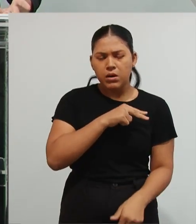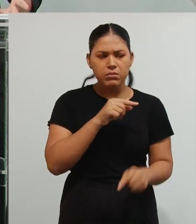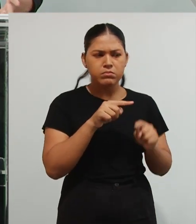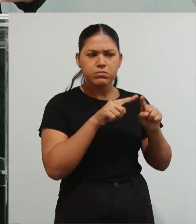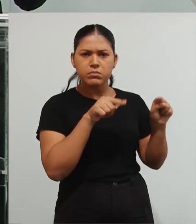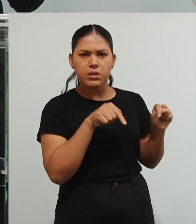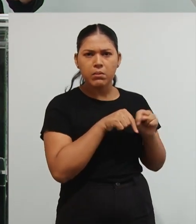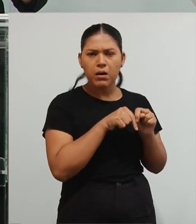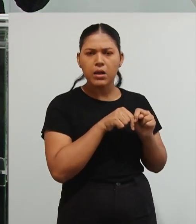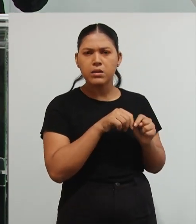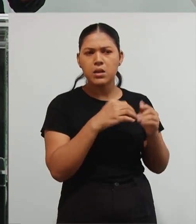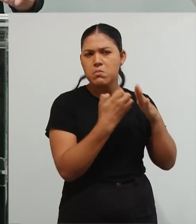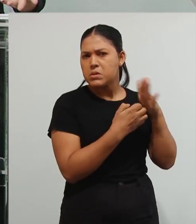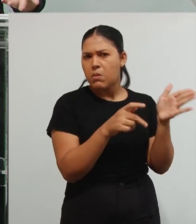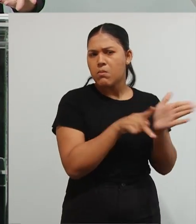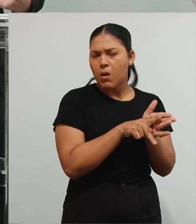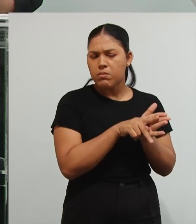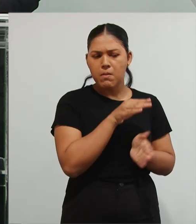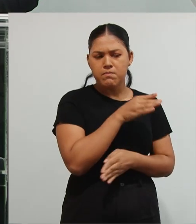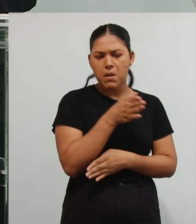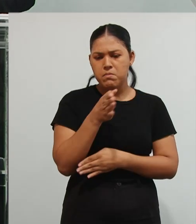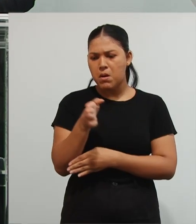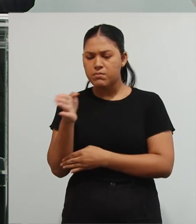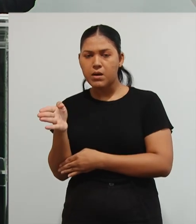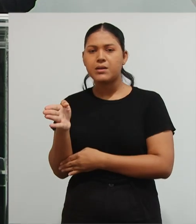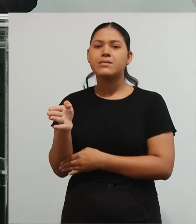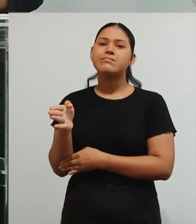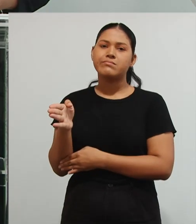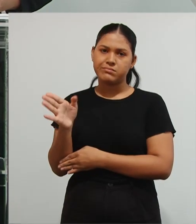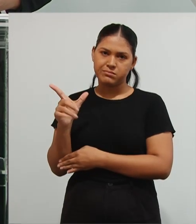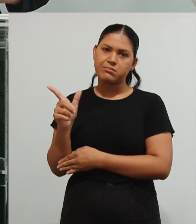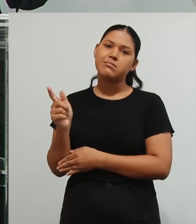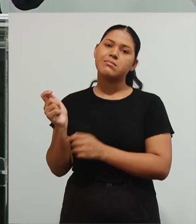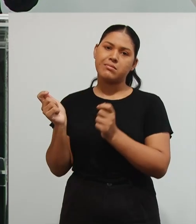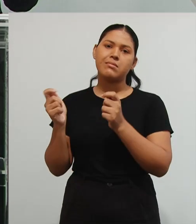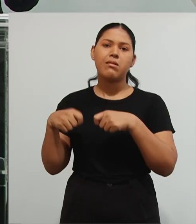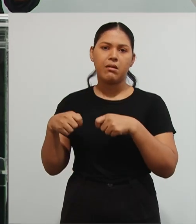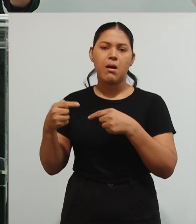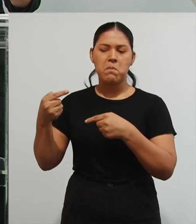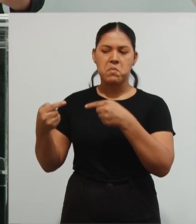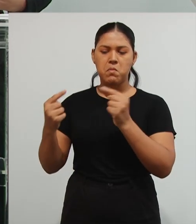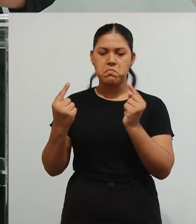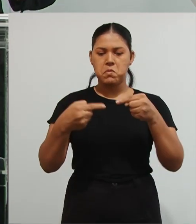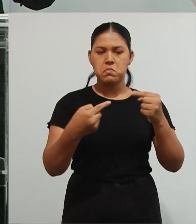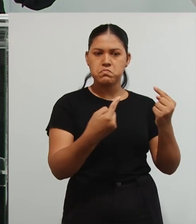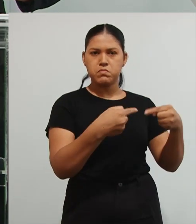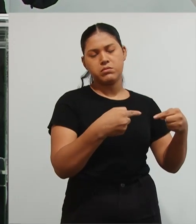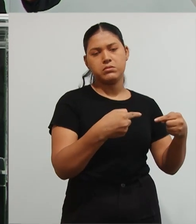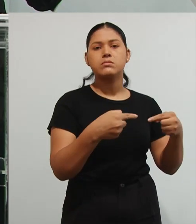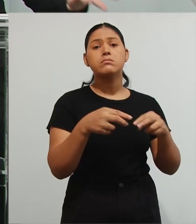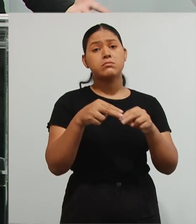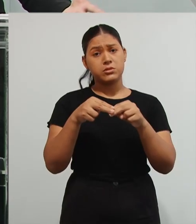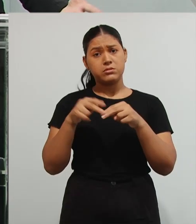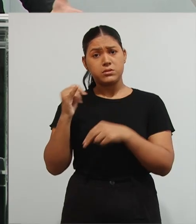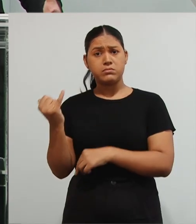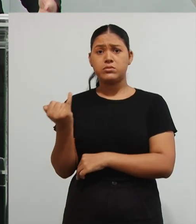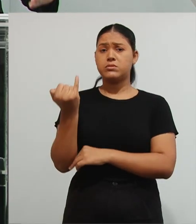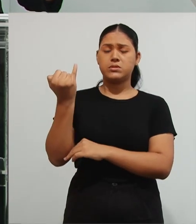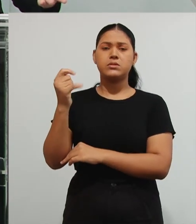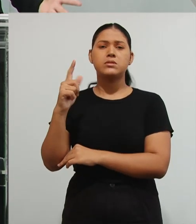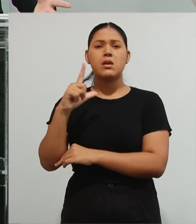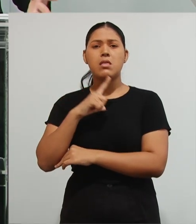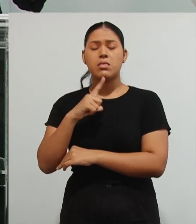eficiente. Eu ainda mantenho uma defesa, uma proteção à minha produção de alimentos por uma questão de segurança. A gente pode entrar em algum tipo de